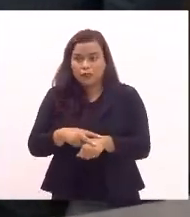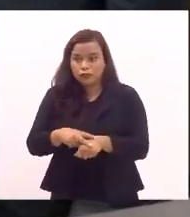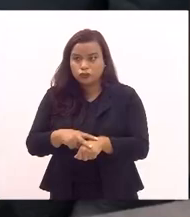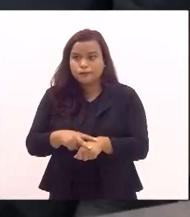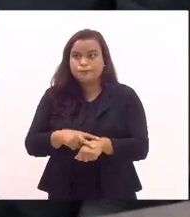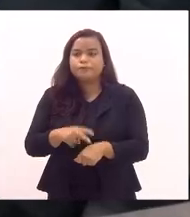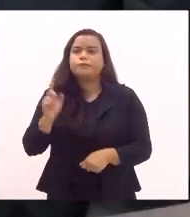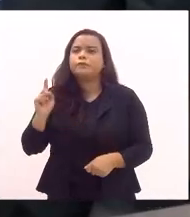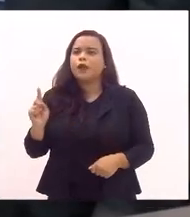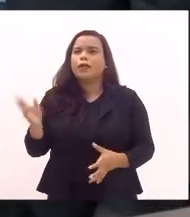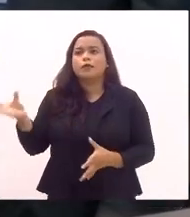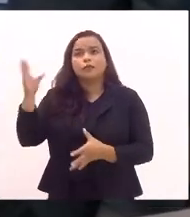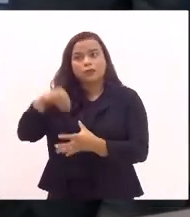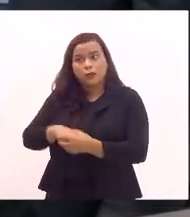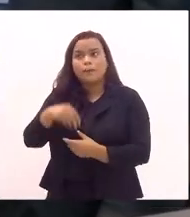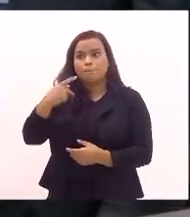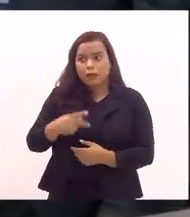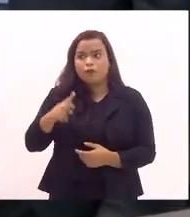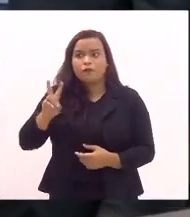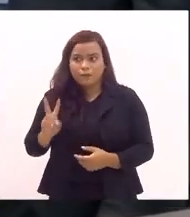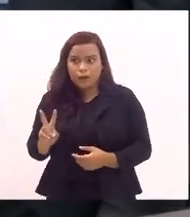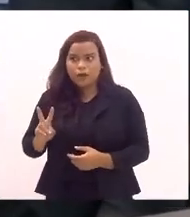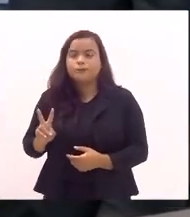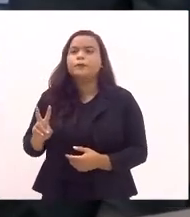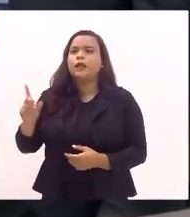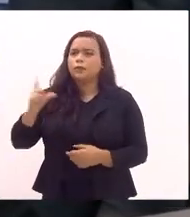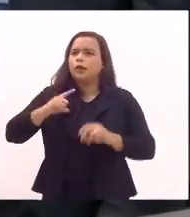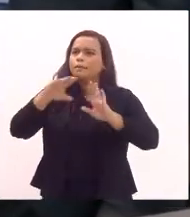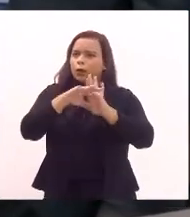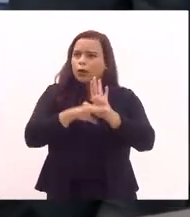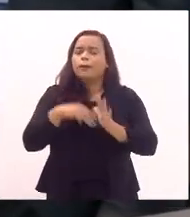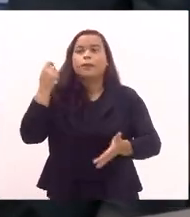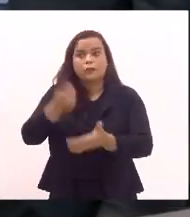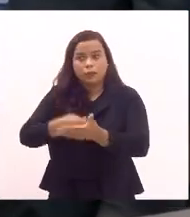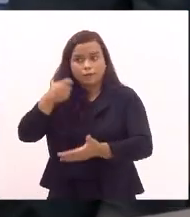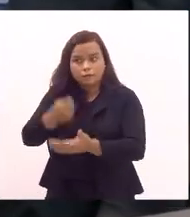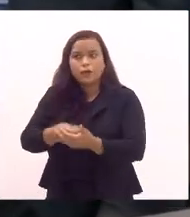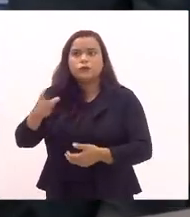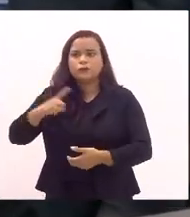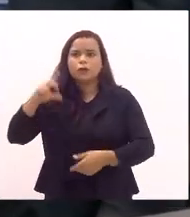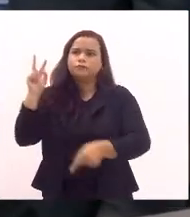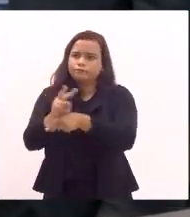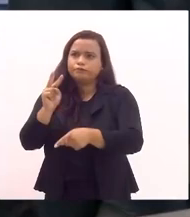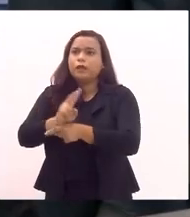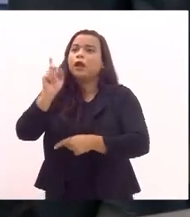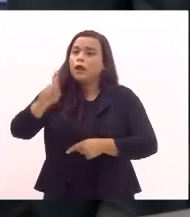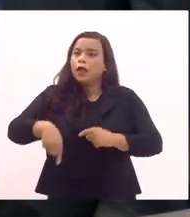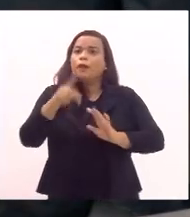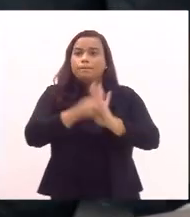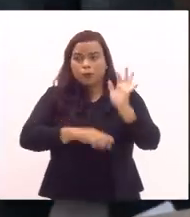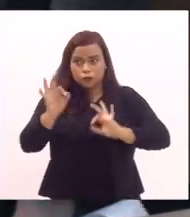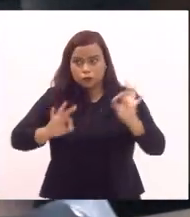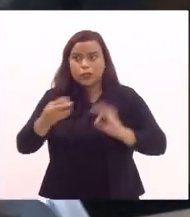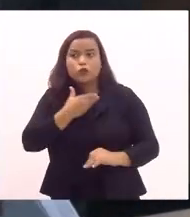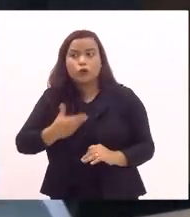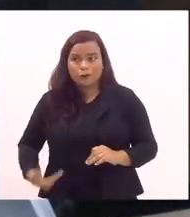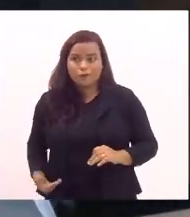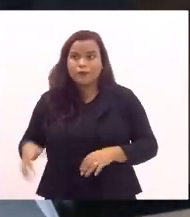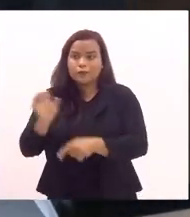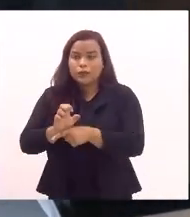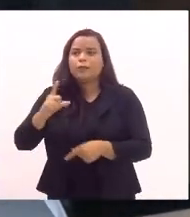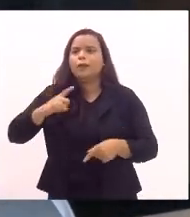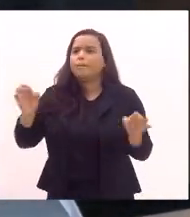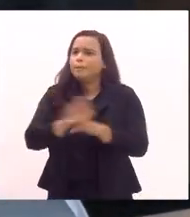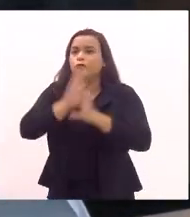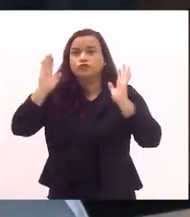projeto dentro do programa do Partido Verde nós defendemos essa tese é um projeto que o próprio Governo do Estado tem